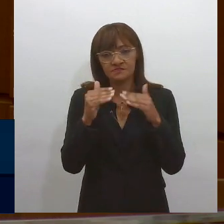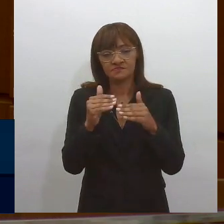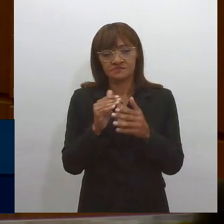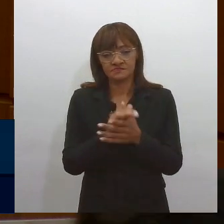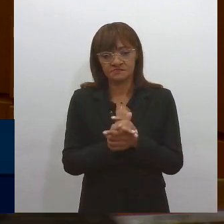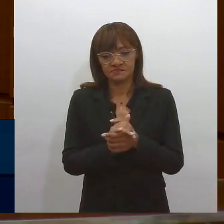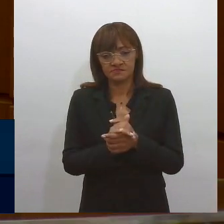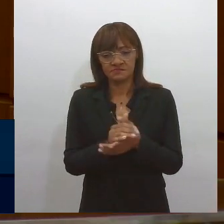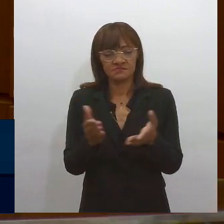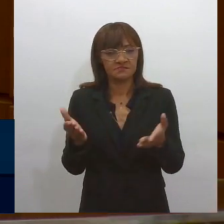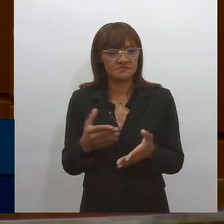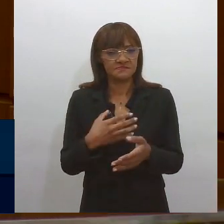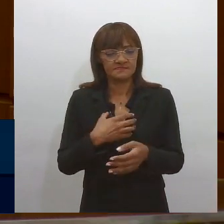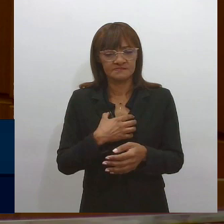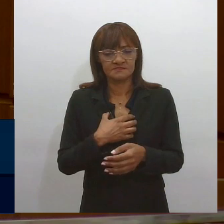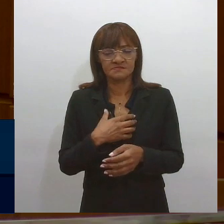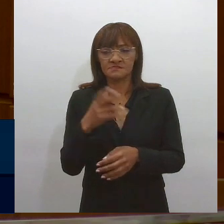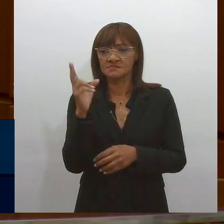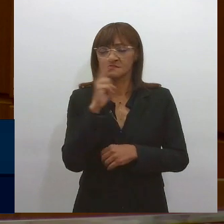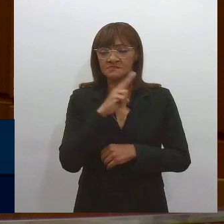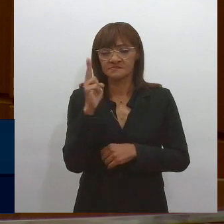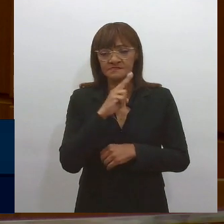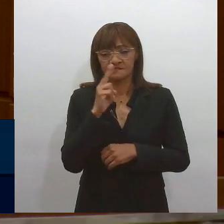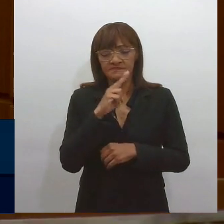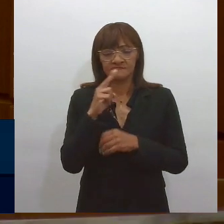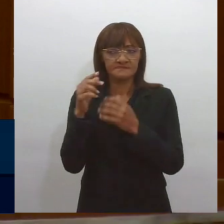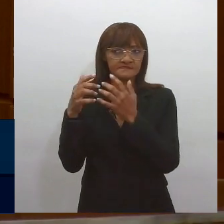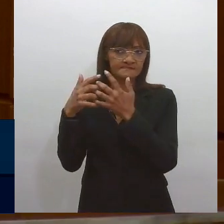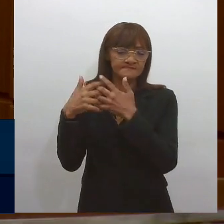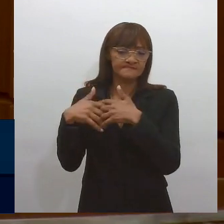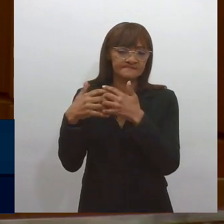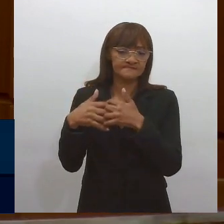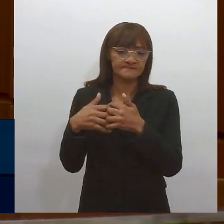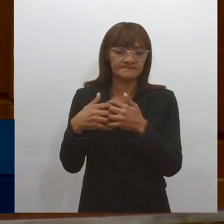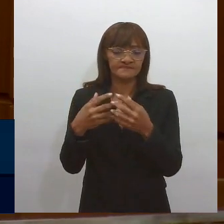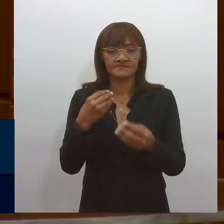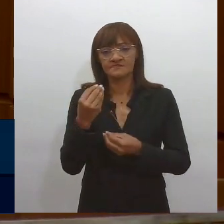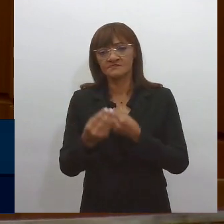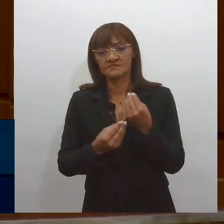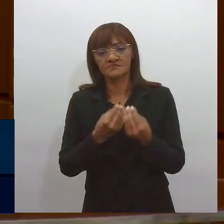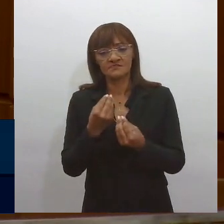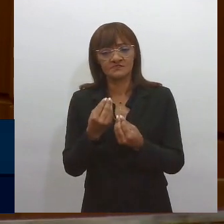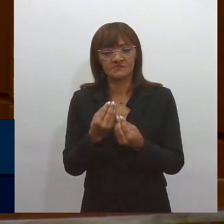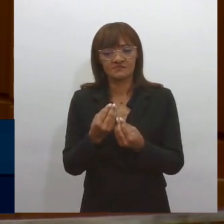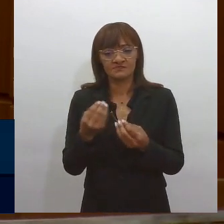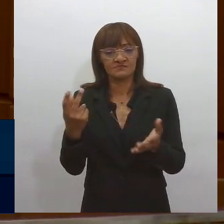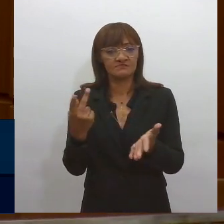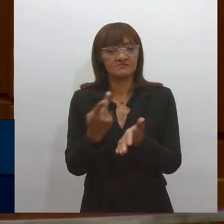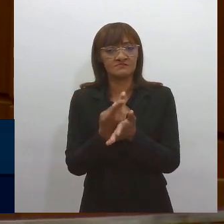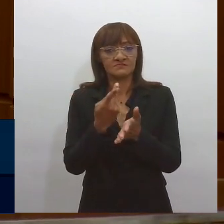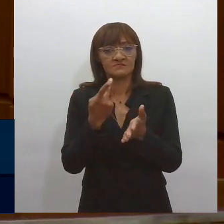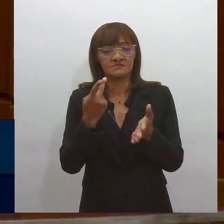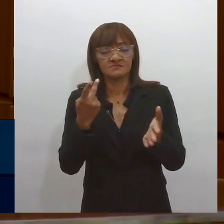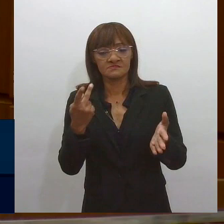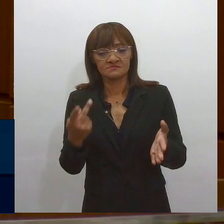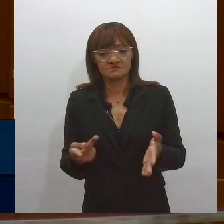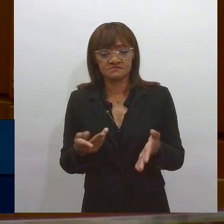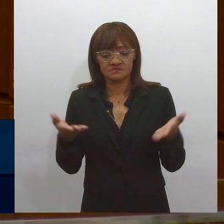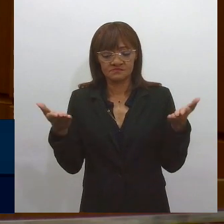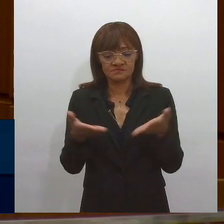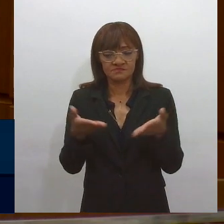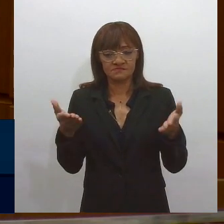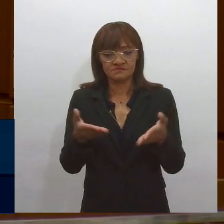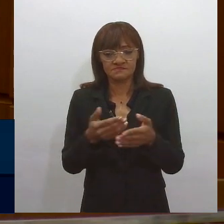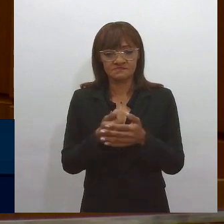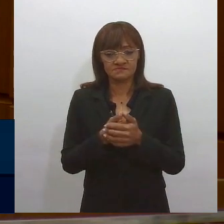refletir sobre como esses eventos climáticos extremos estão ligados à falta de uma política